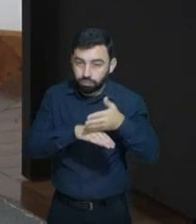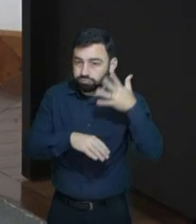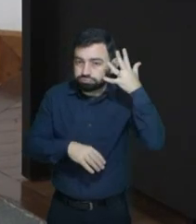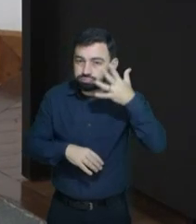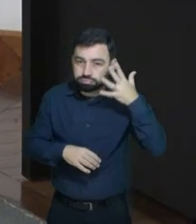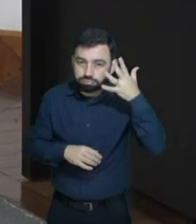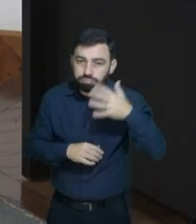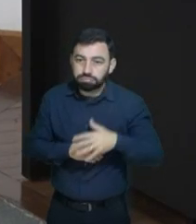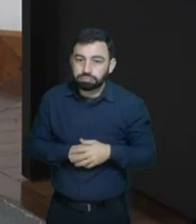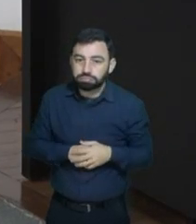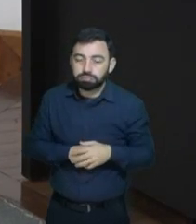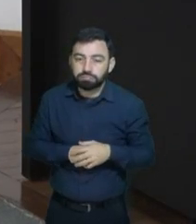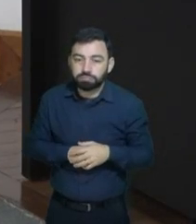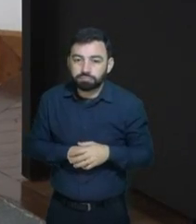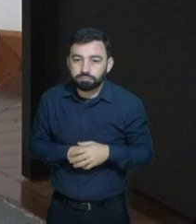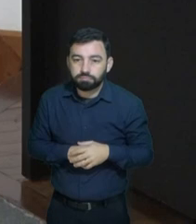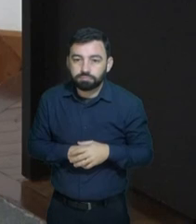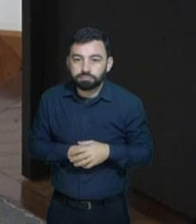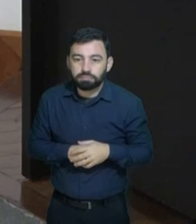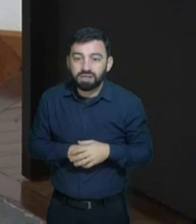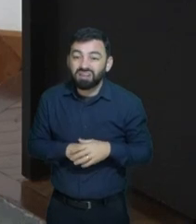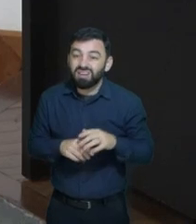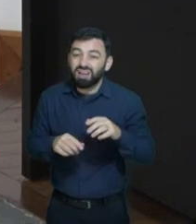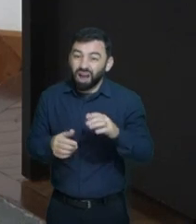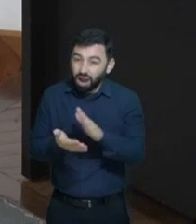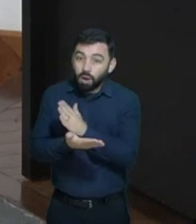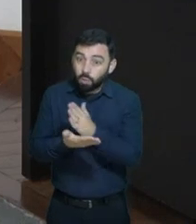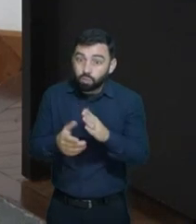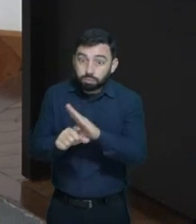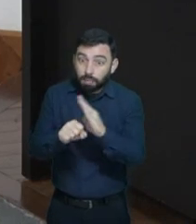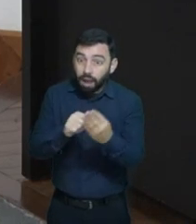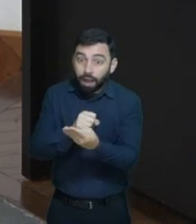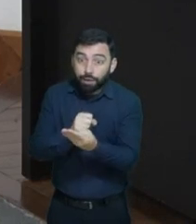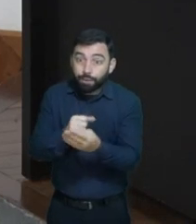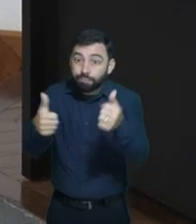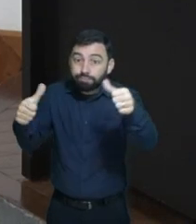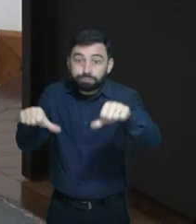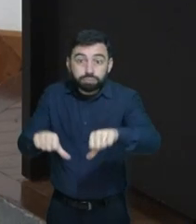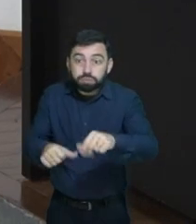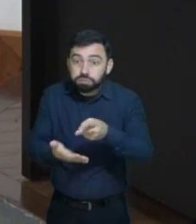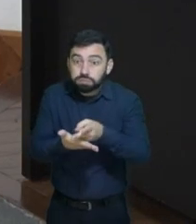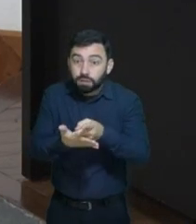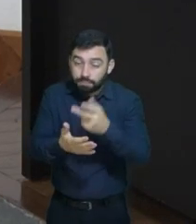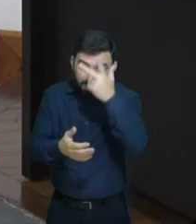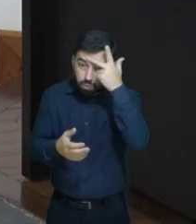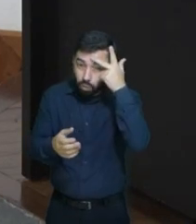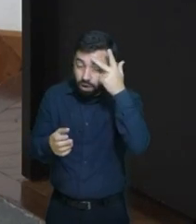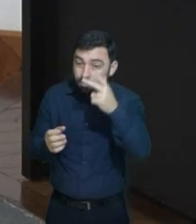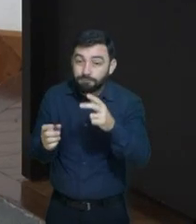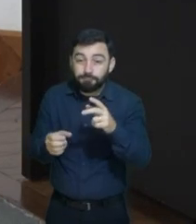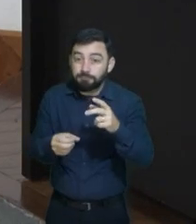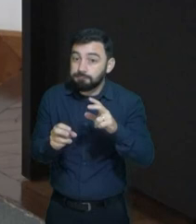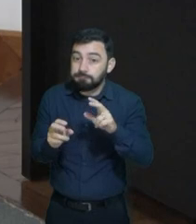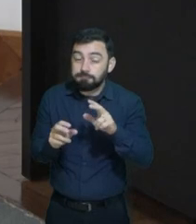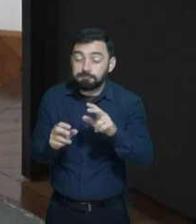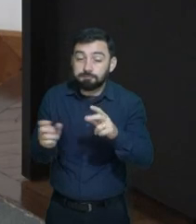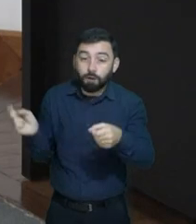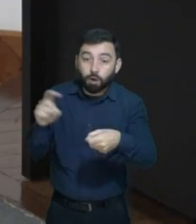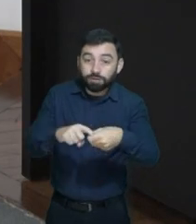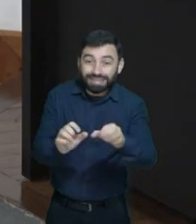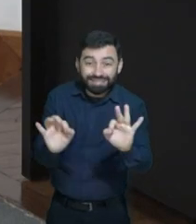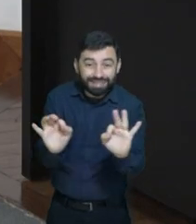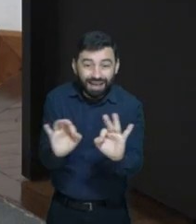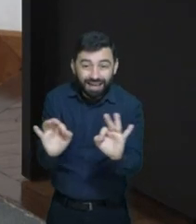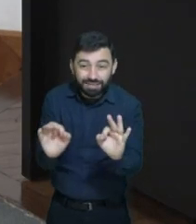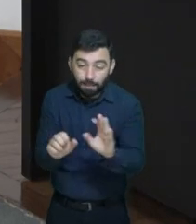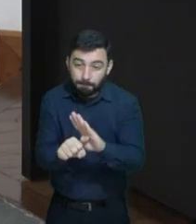à palestra. E tem bairros que ainda não se recuperaram. Muita gente nunca voltou para New Orleans. Tem bairros que